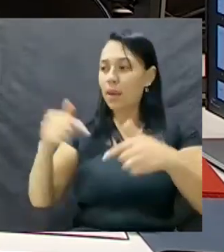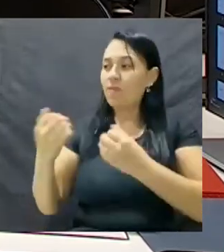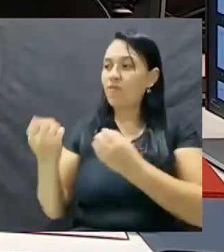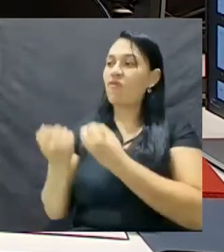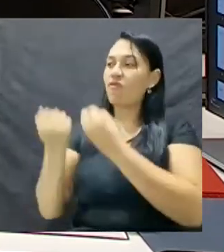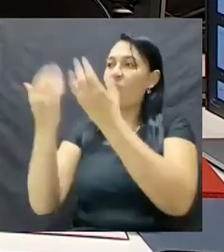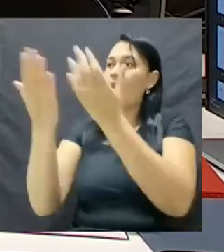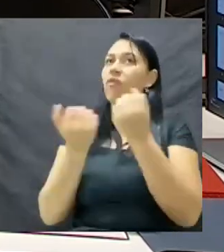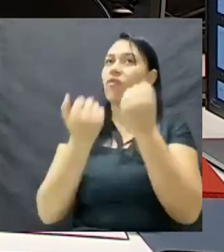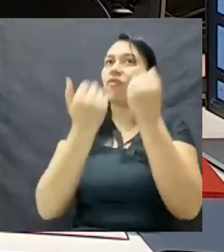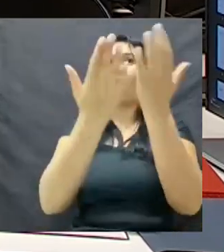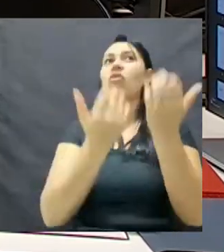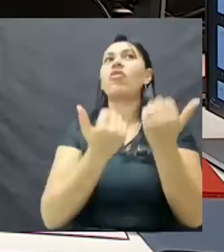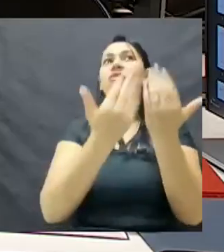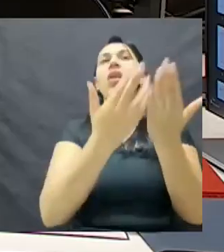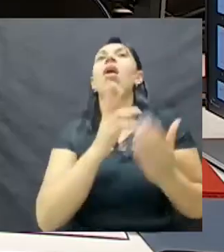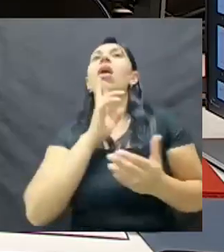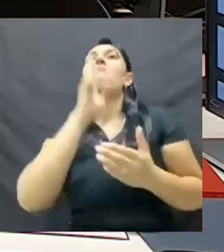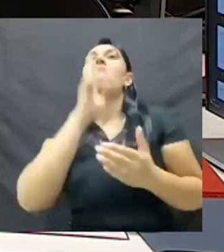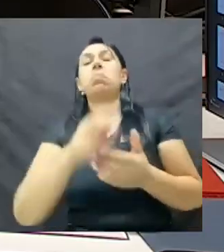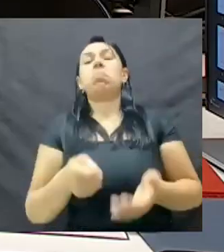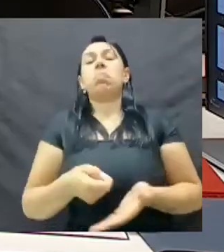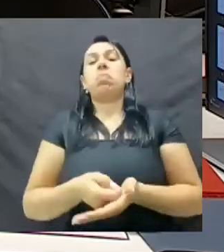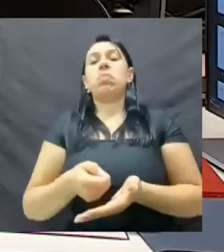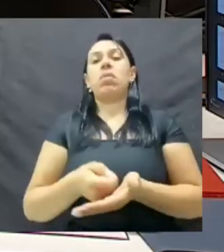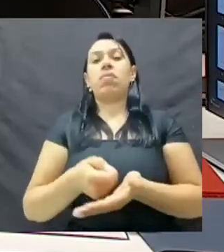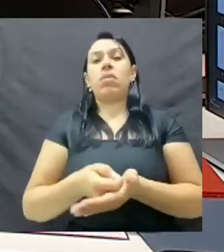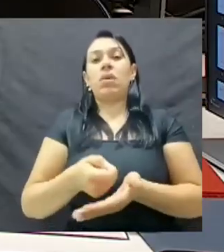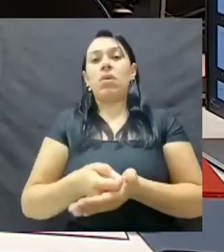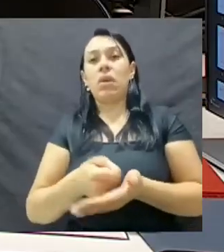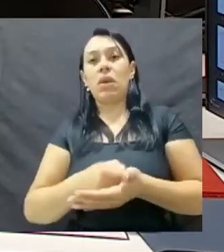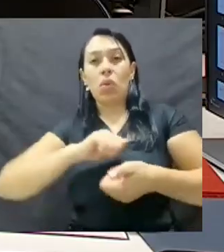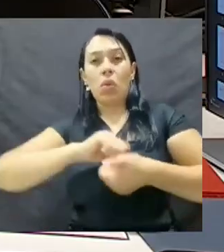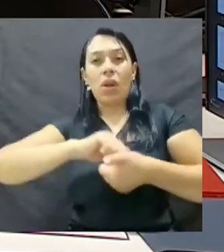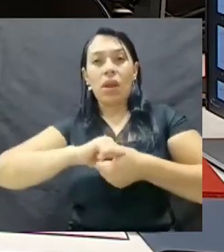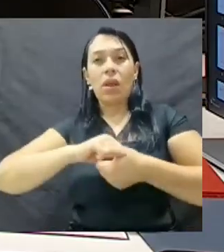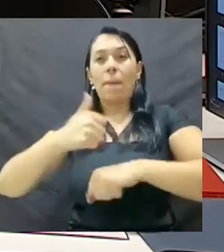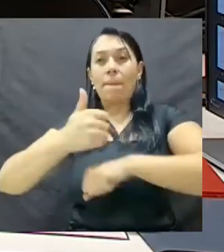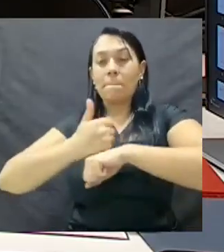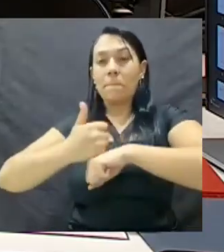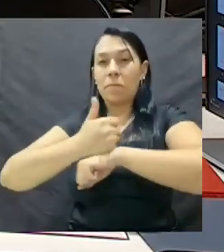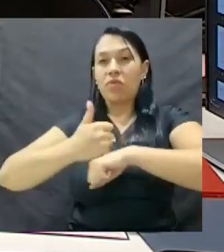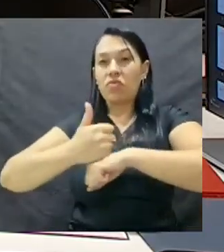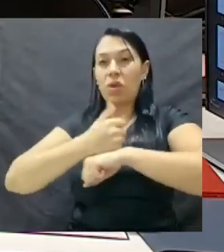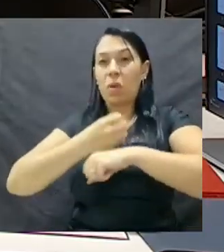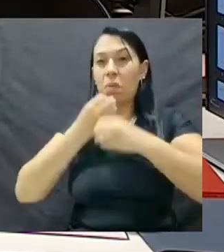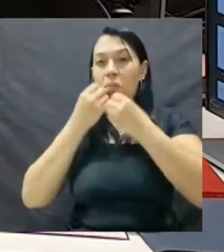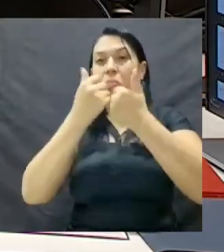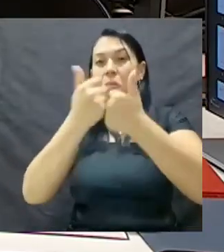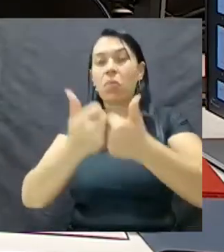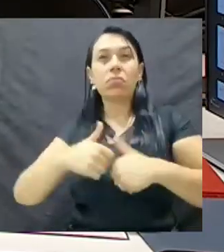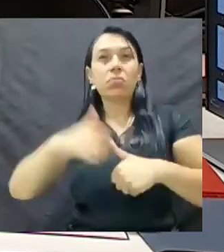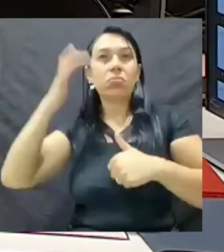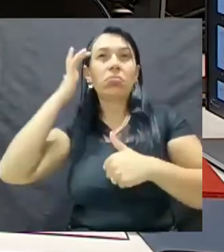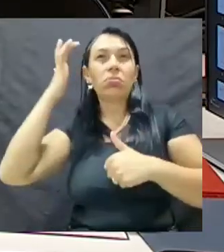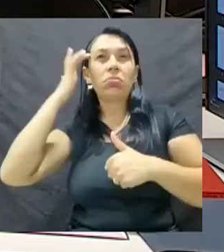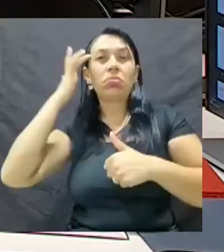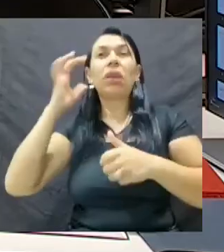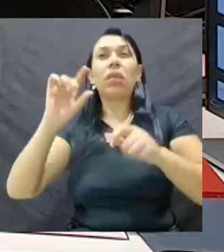é comprometimento, é servidor qualificado, é processo amadurecido, é modernização.